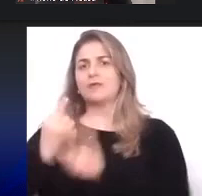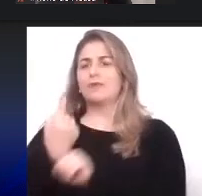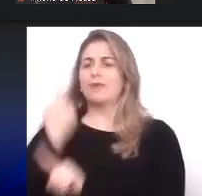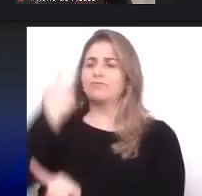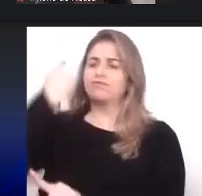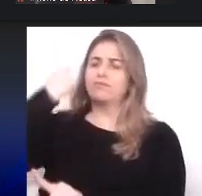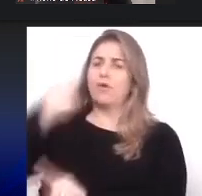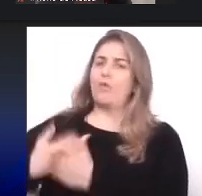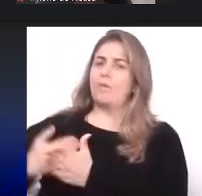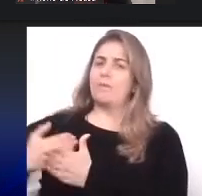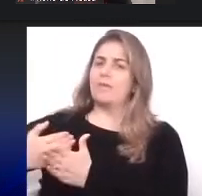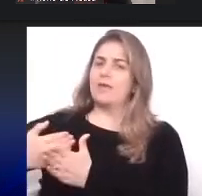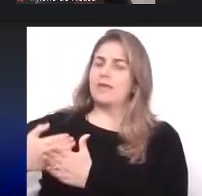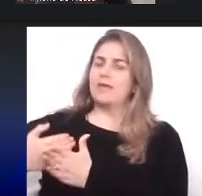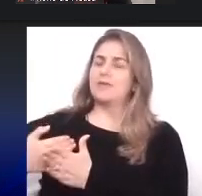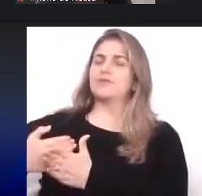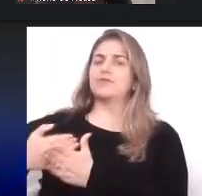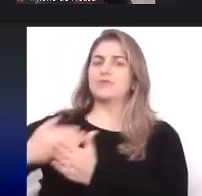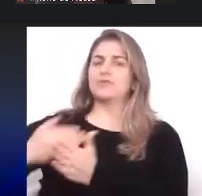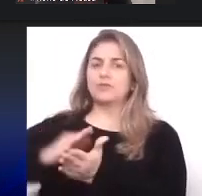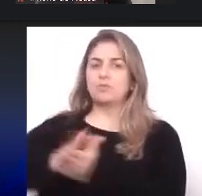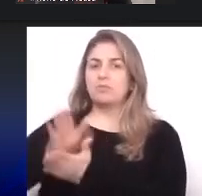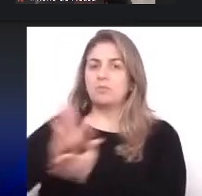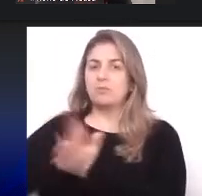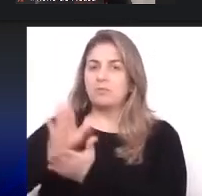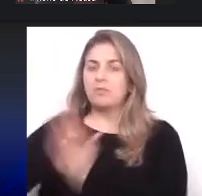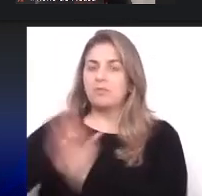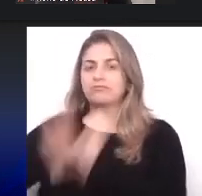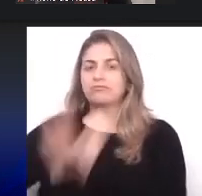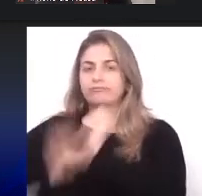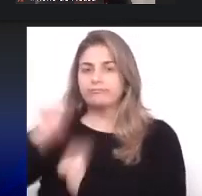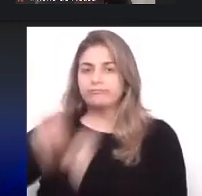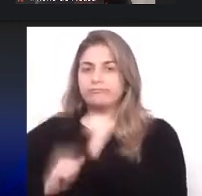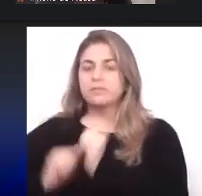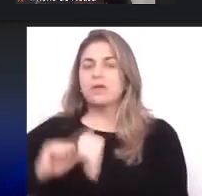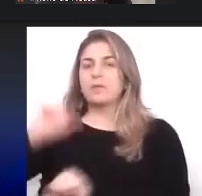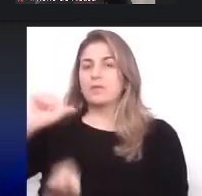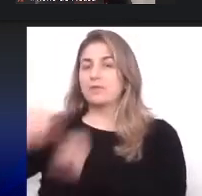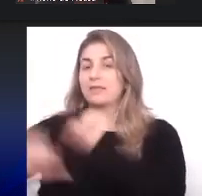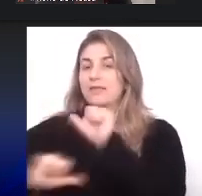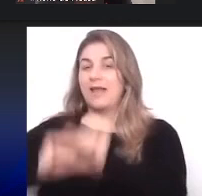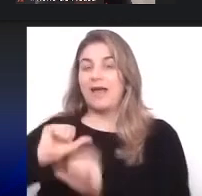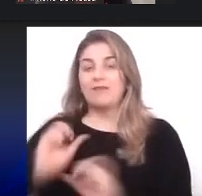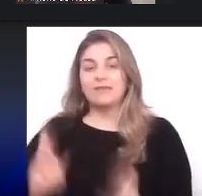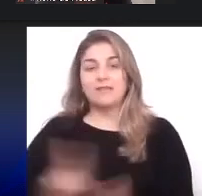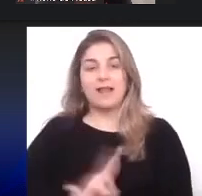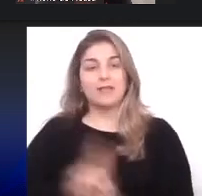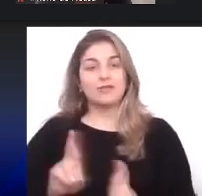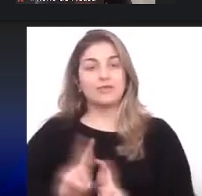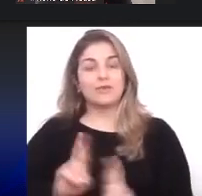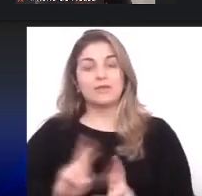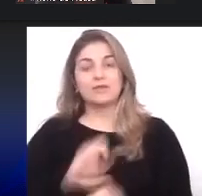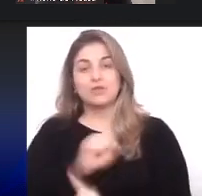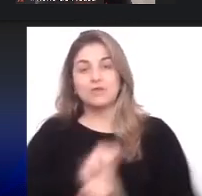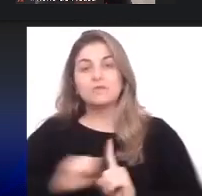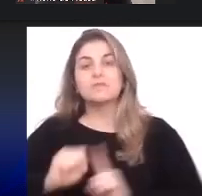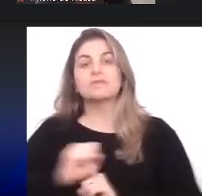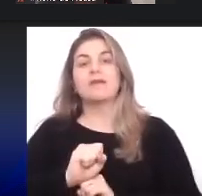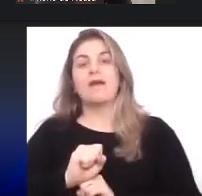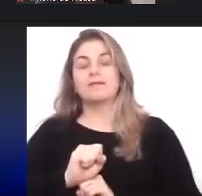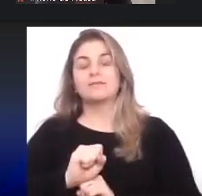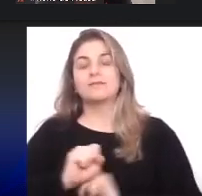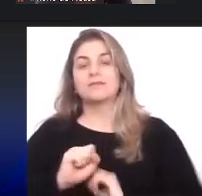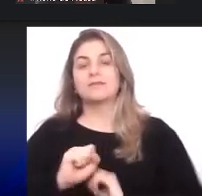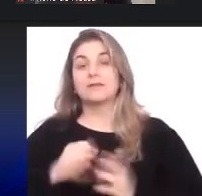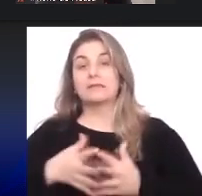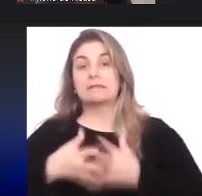processo de industrialização no Brasil, que tornava relações sociais mais complexas, que exigia o